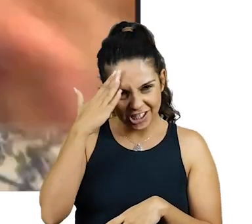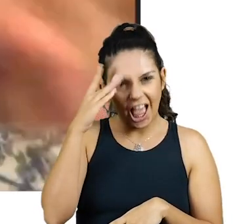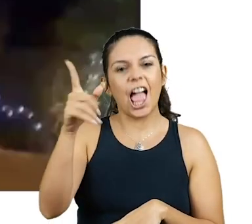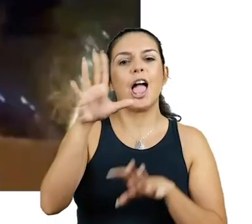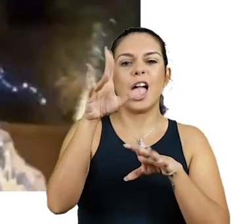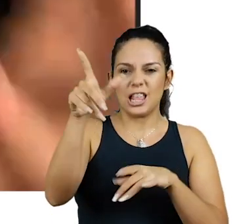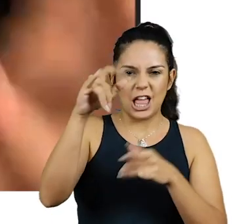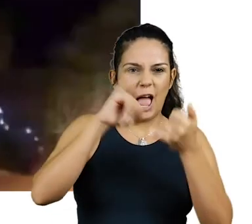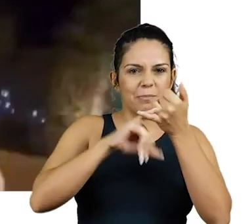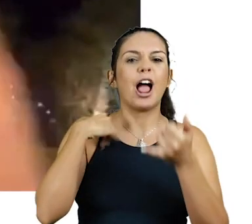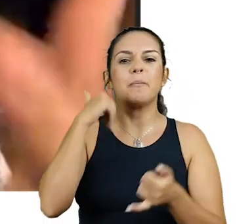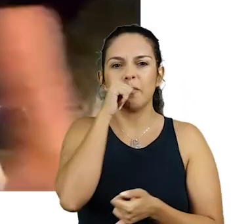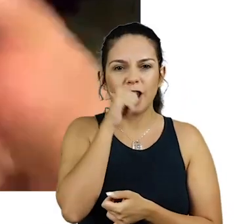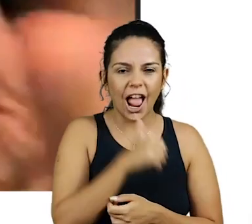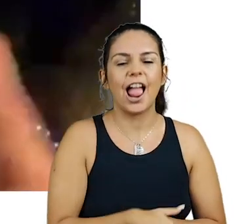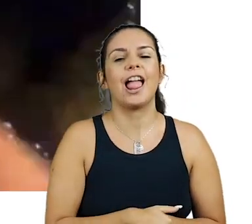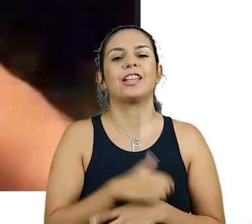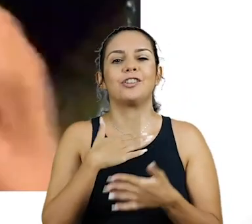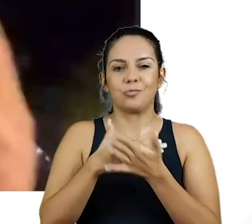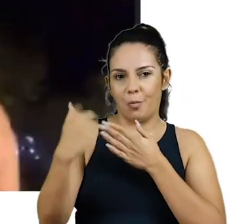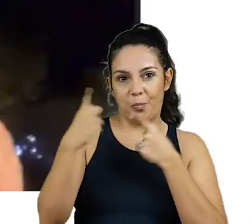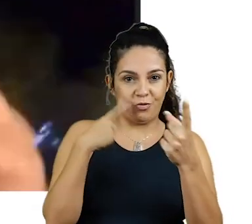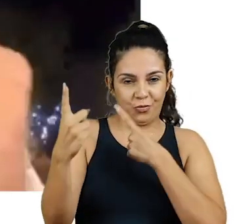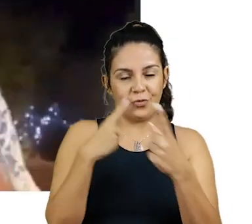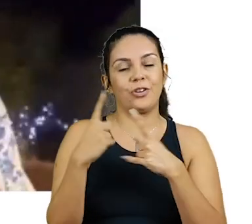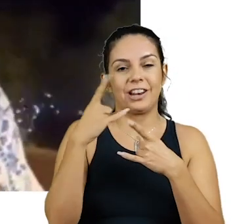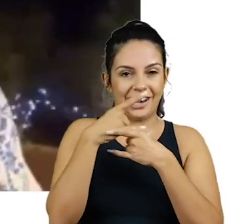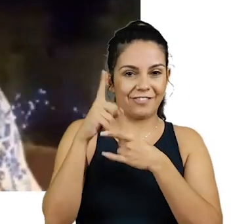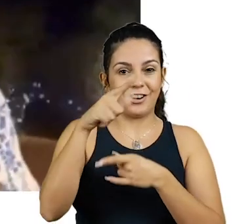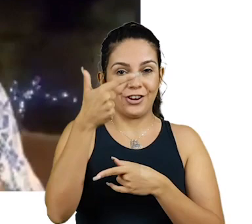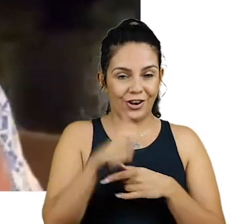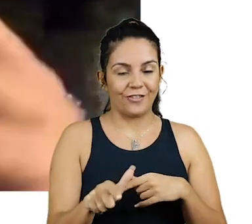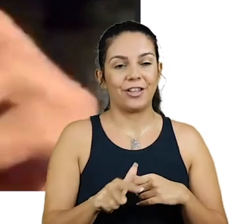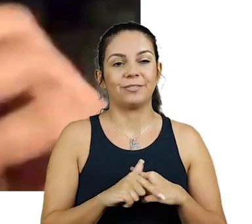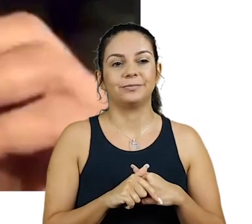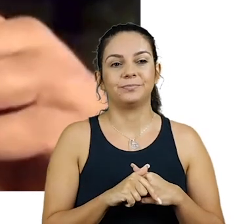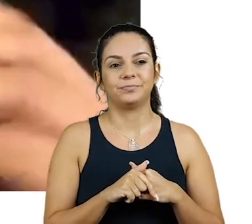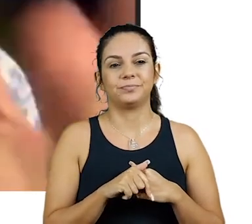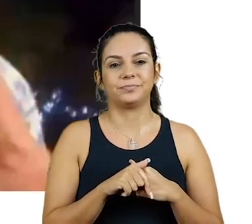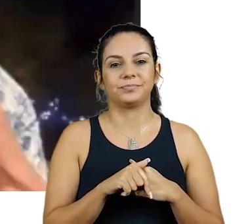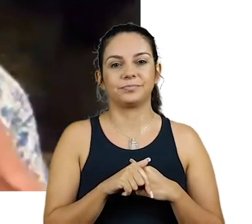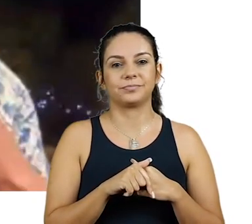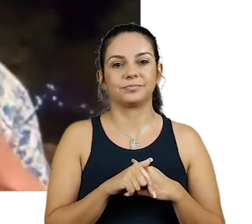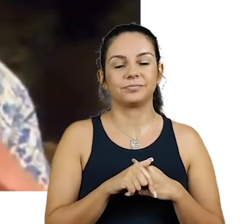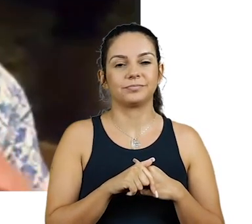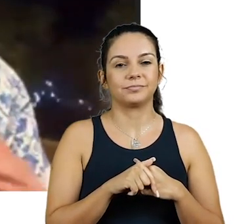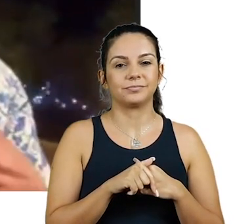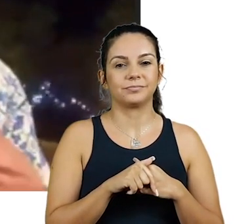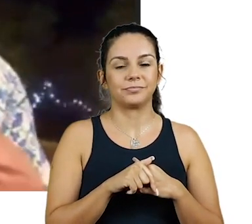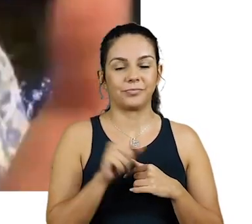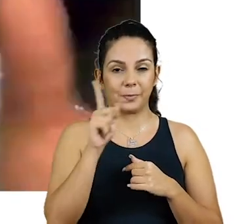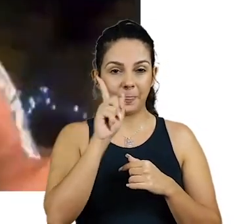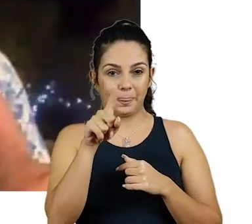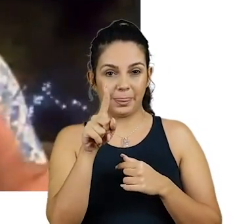era você, não sei o que tal. Novamente, é um toque